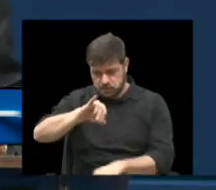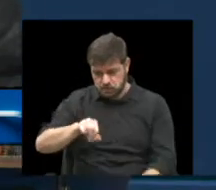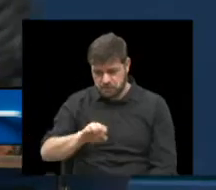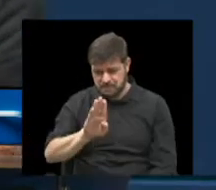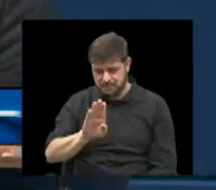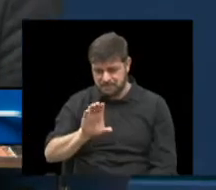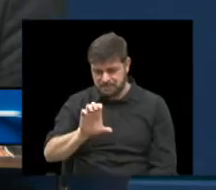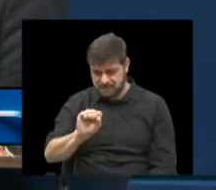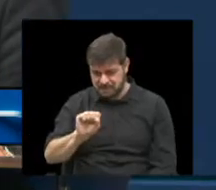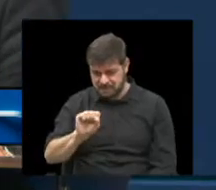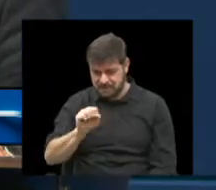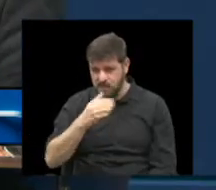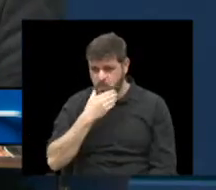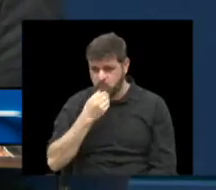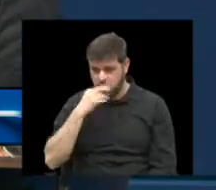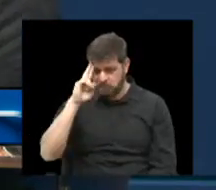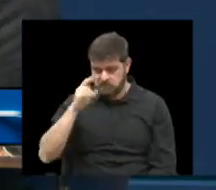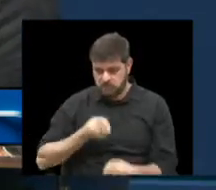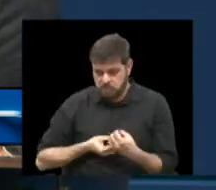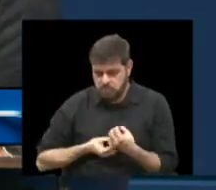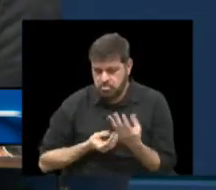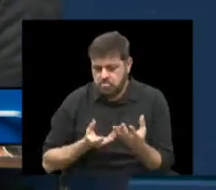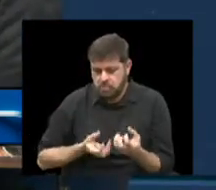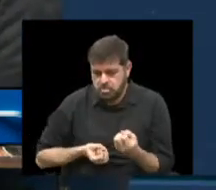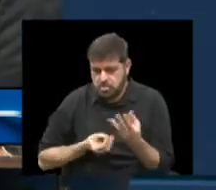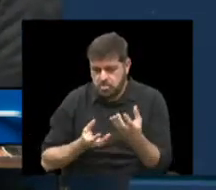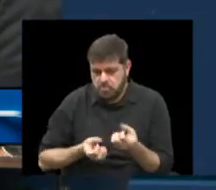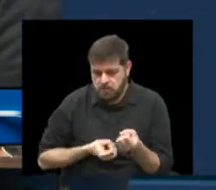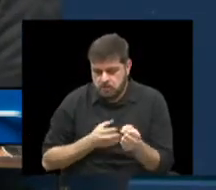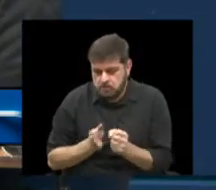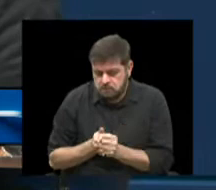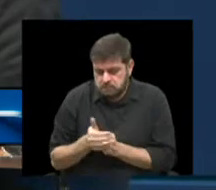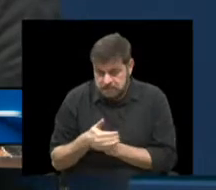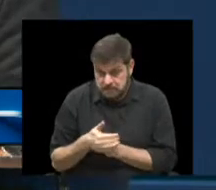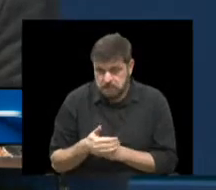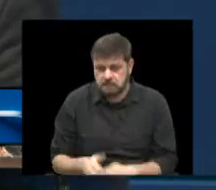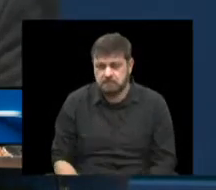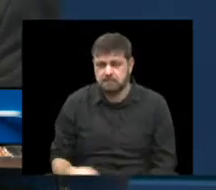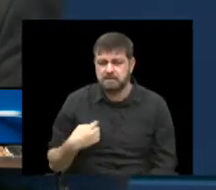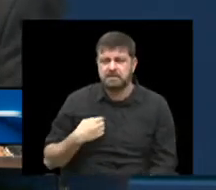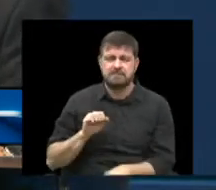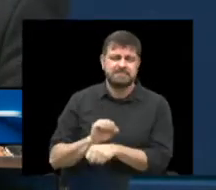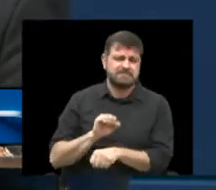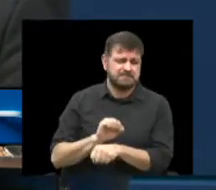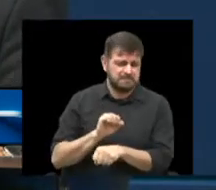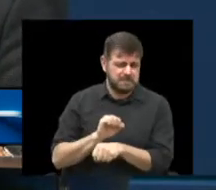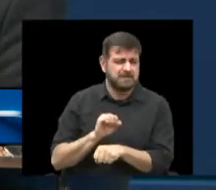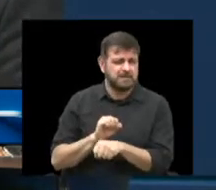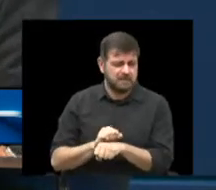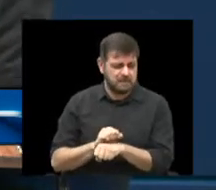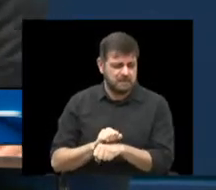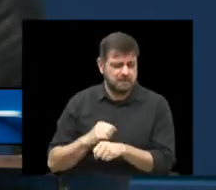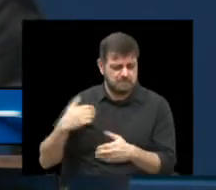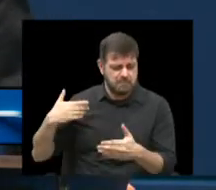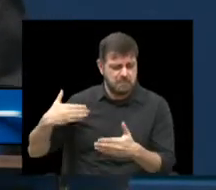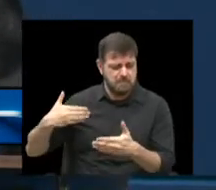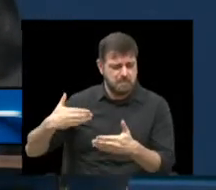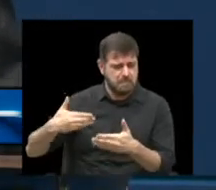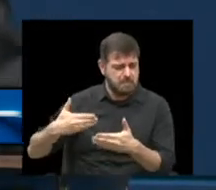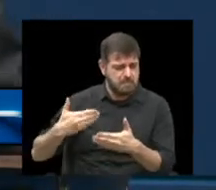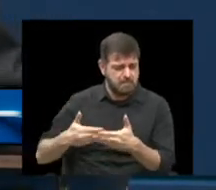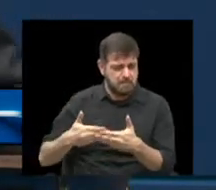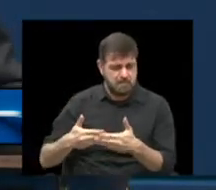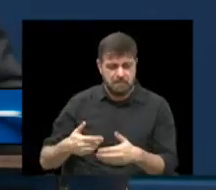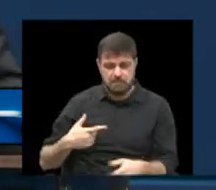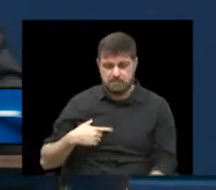me questionei, esperei uns dias para até poder comentar e falar algo sobre as delações ou